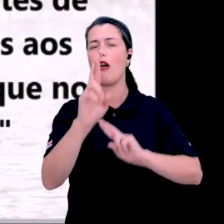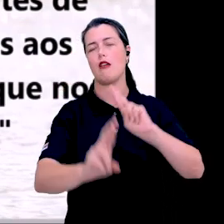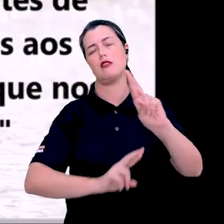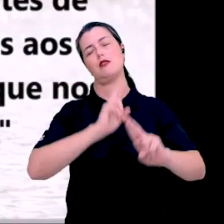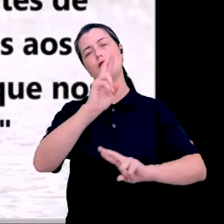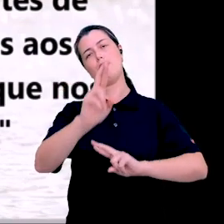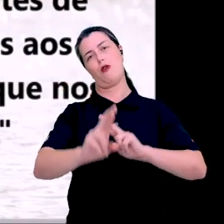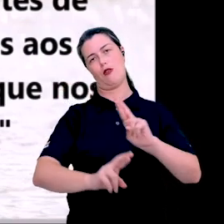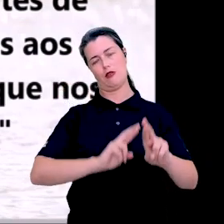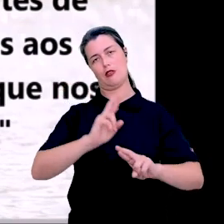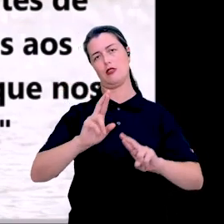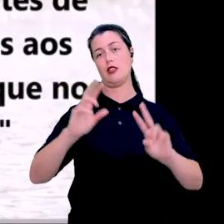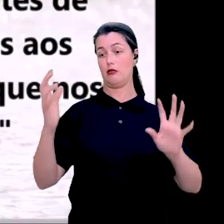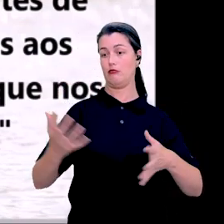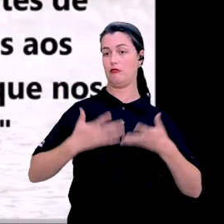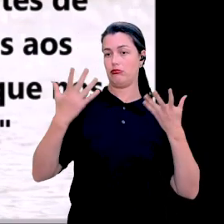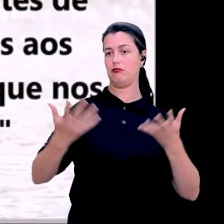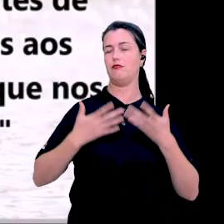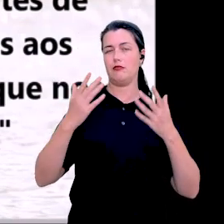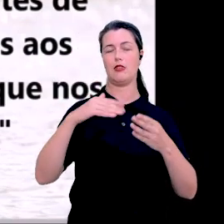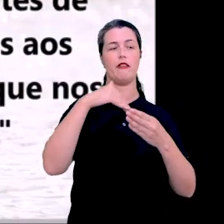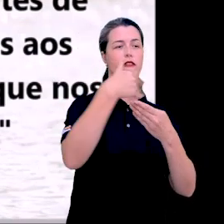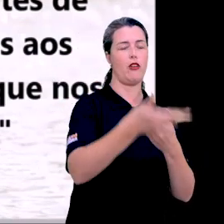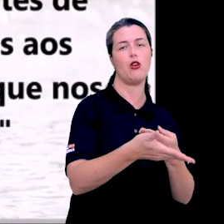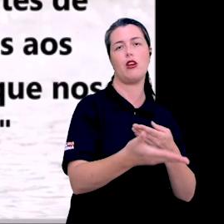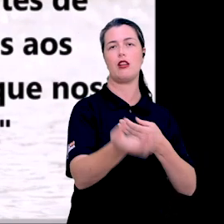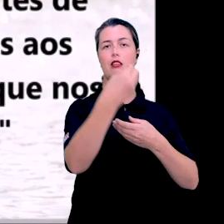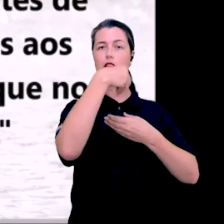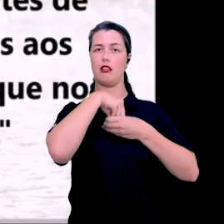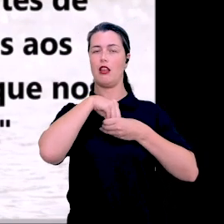de todas as respostas que damos aos